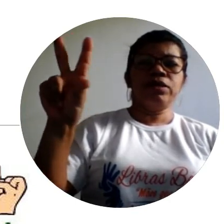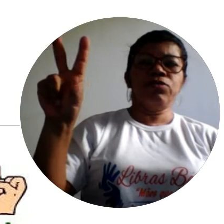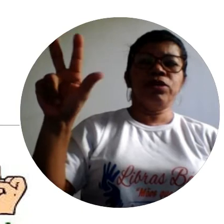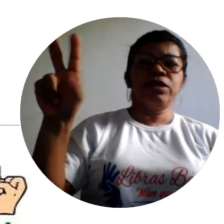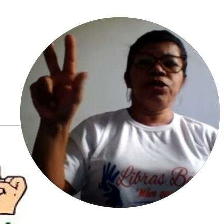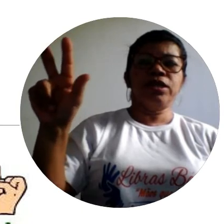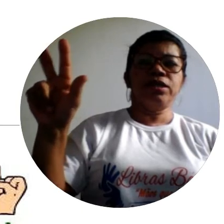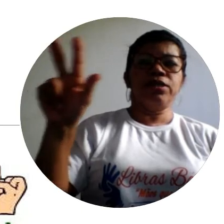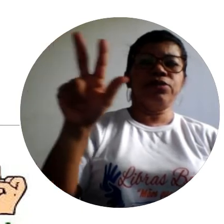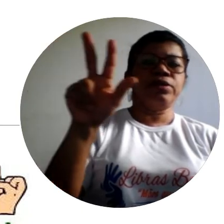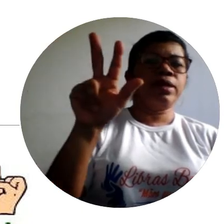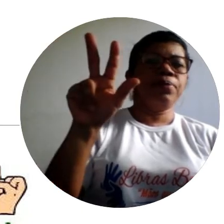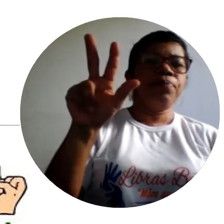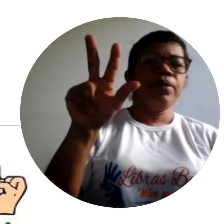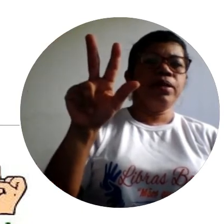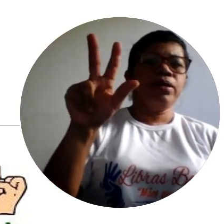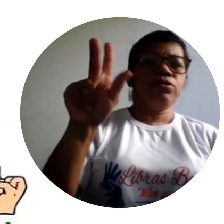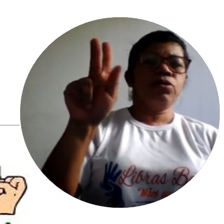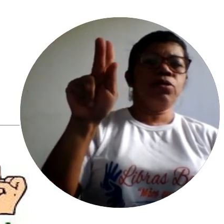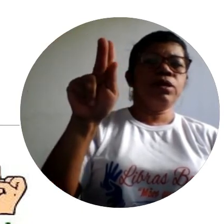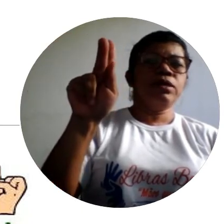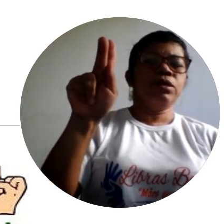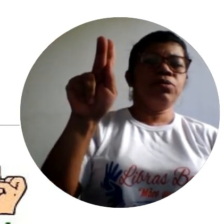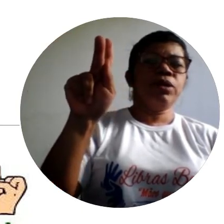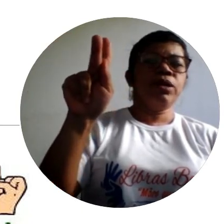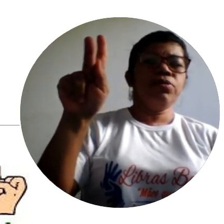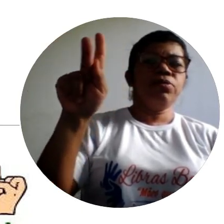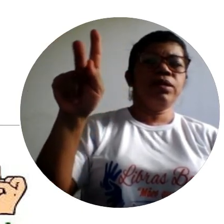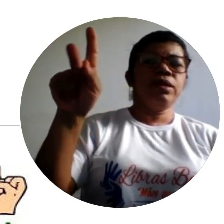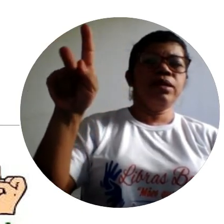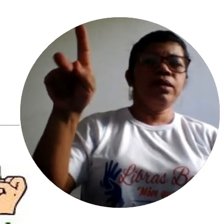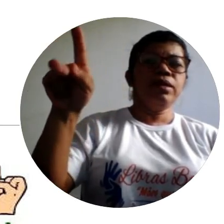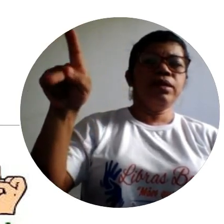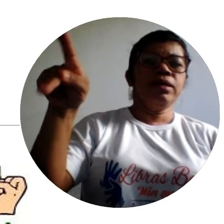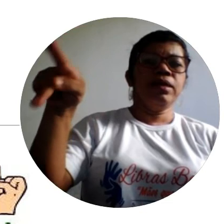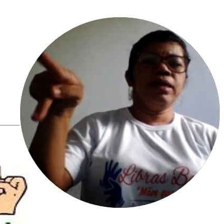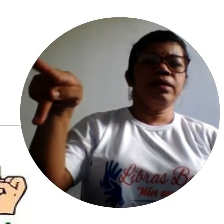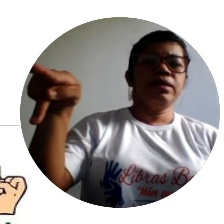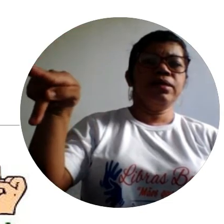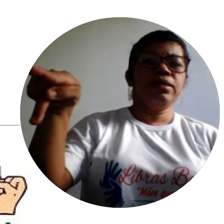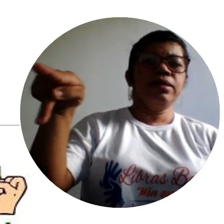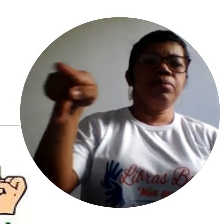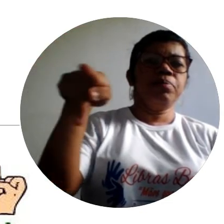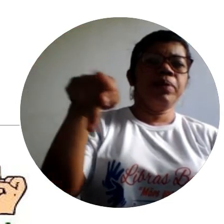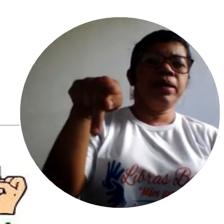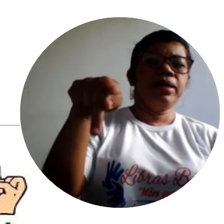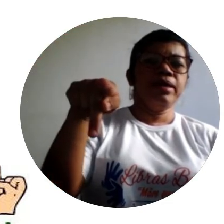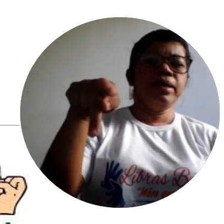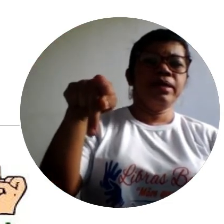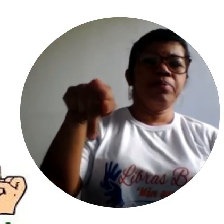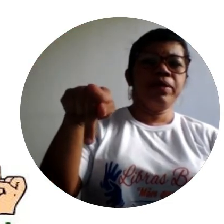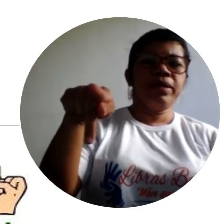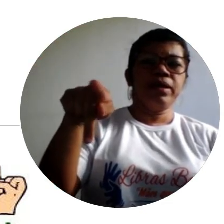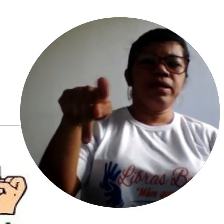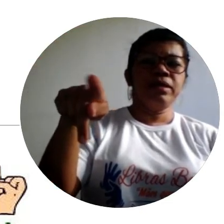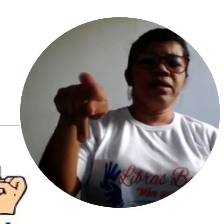dois, usa esses três dedos, tá? Coloca esse aqui no meio e desce. P,